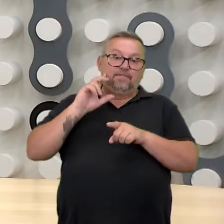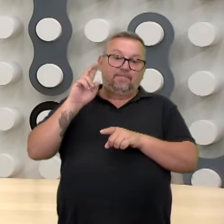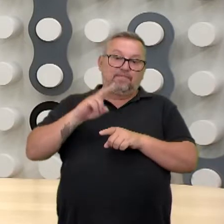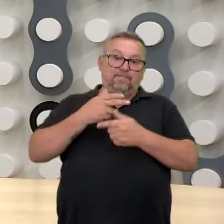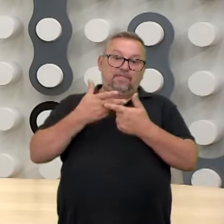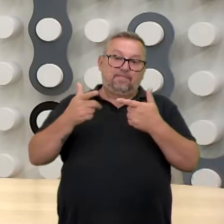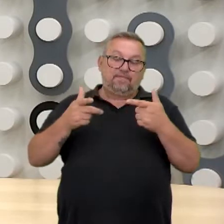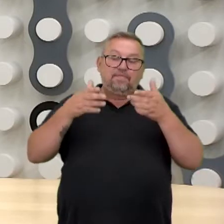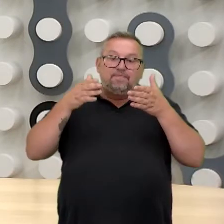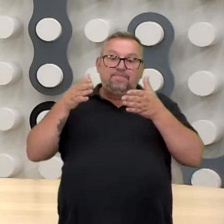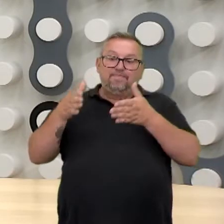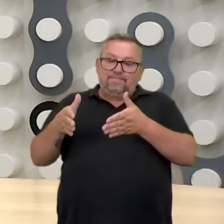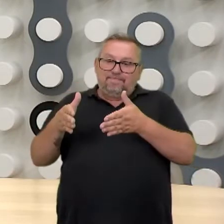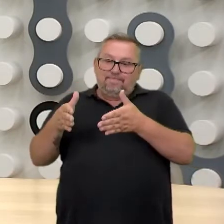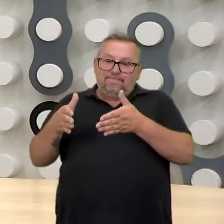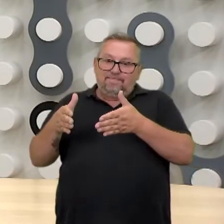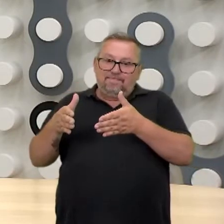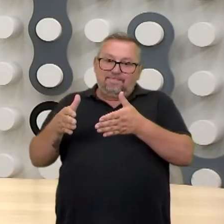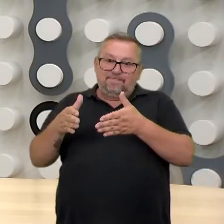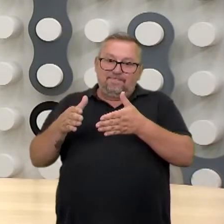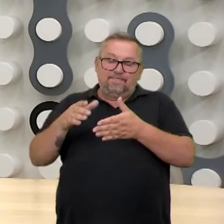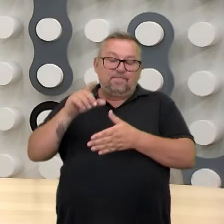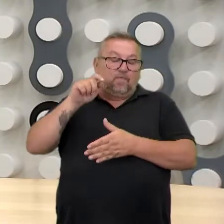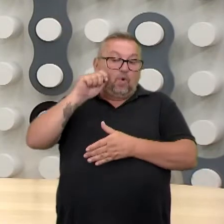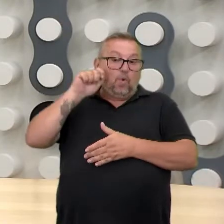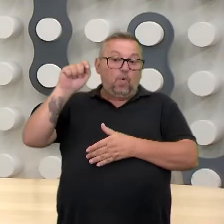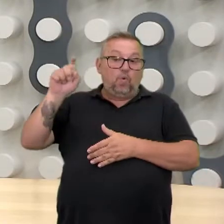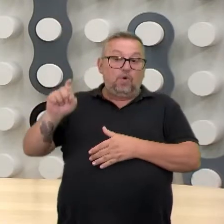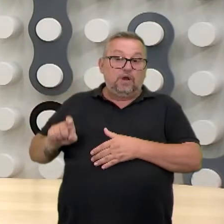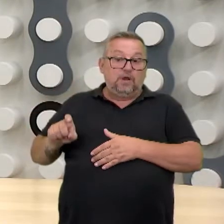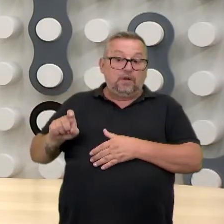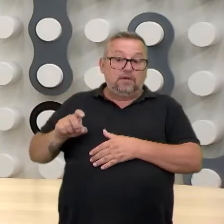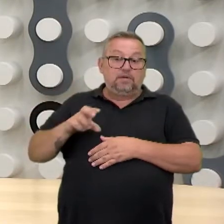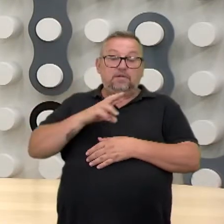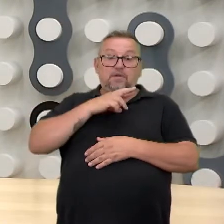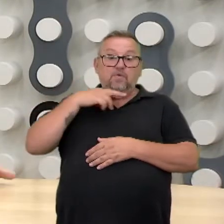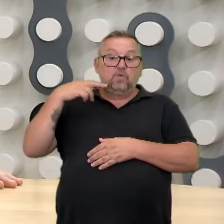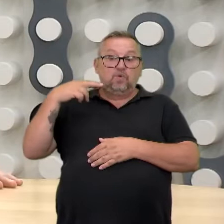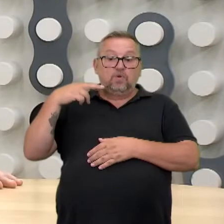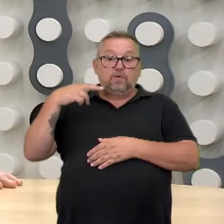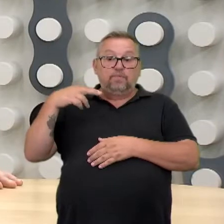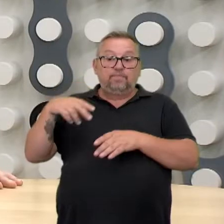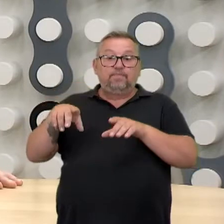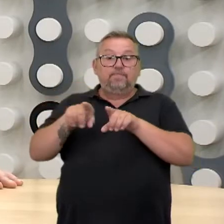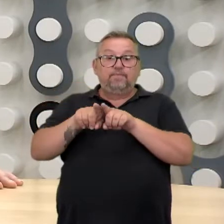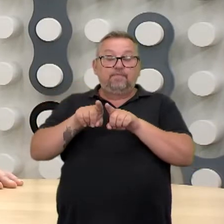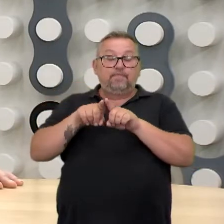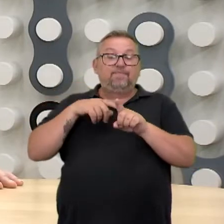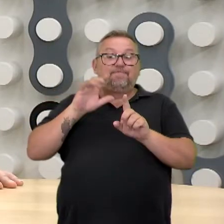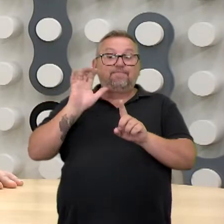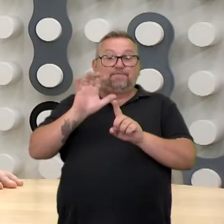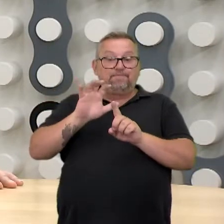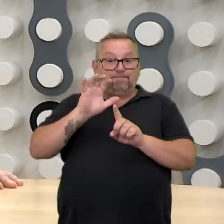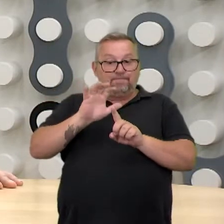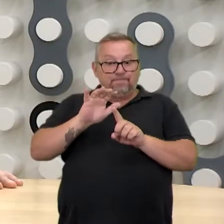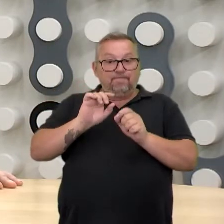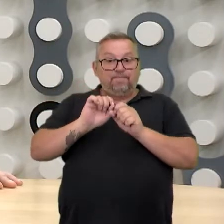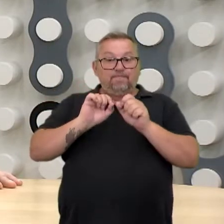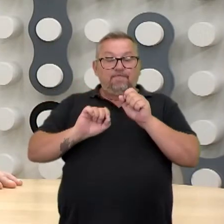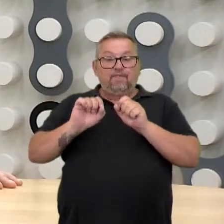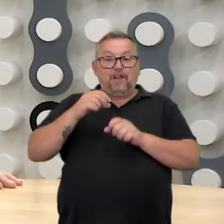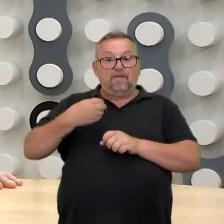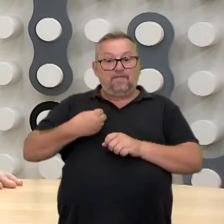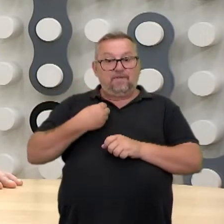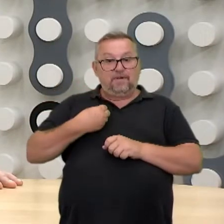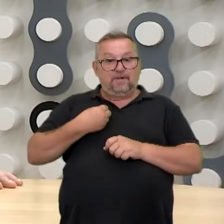mais centralizada lá entre Ucrânia e Rússia, né? Isso aí acaba de certa maneira afetando aí a expectativa de vida, como